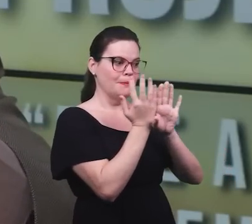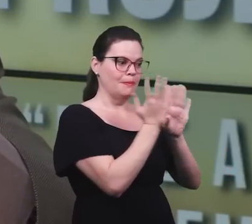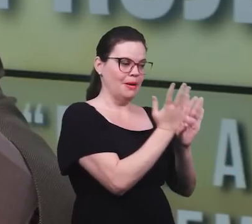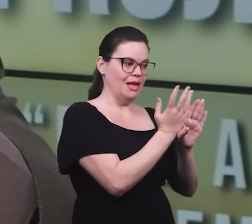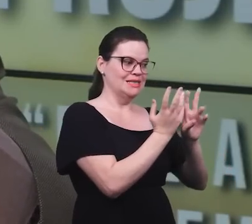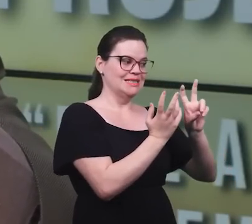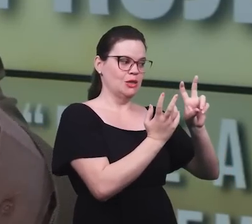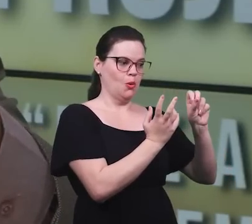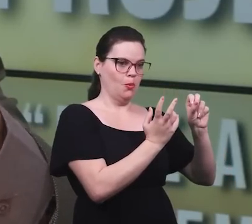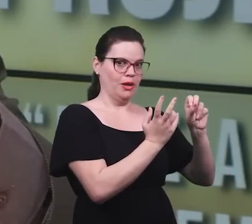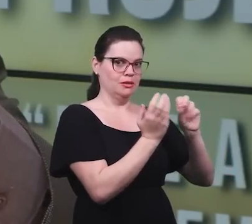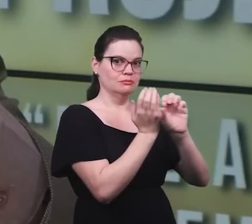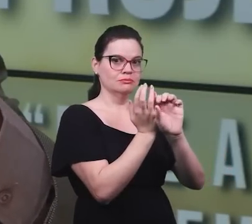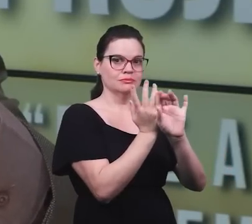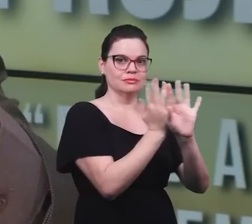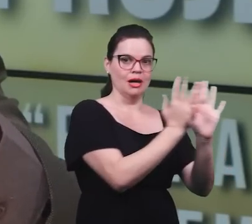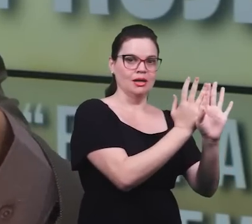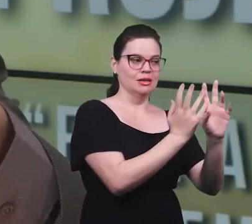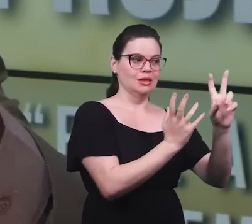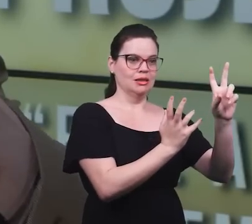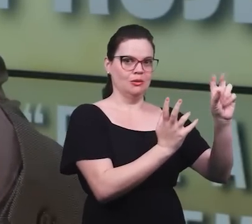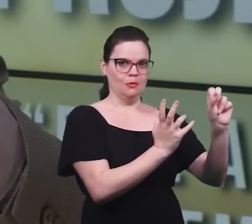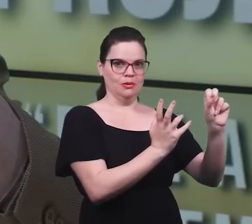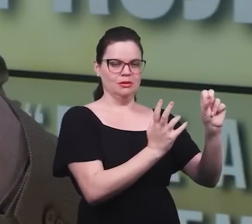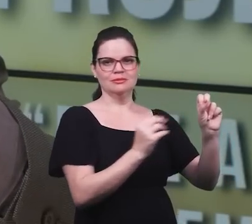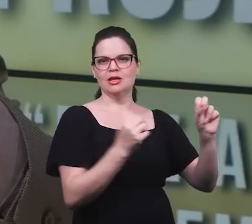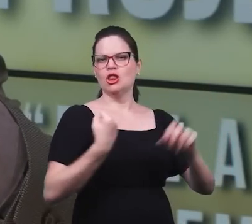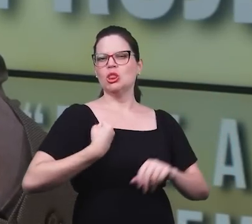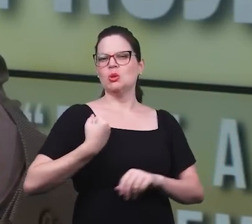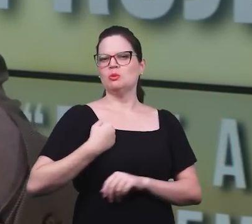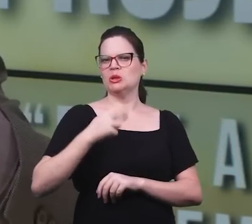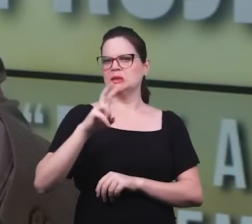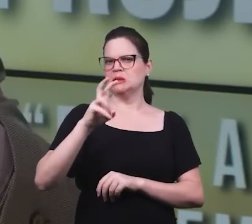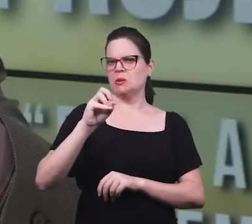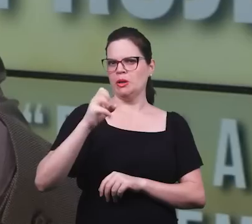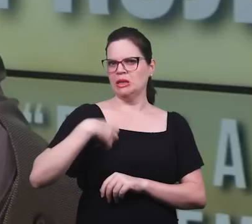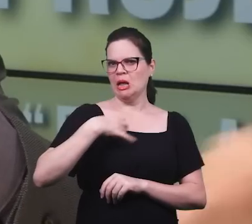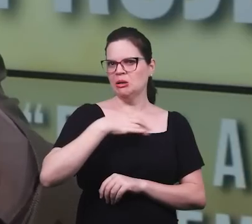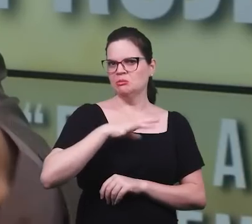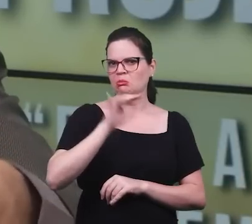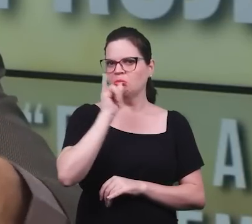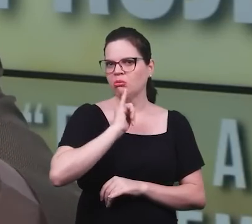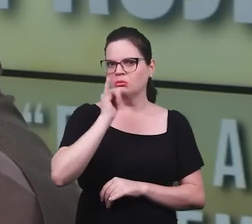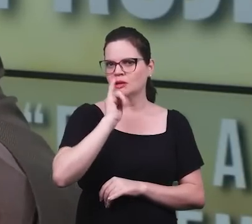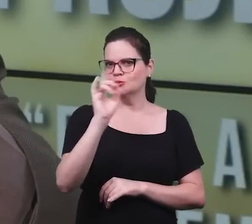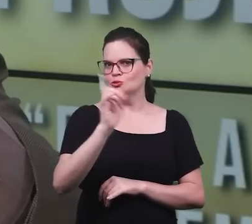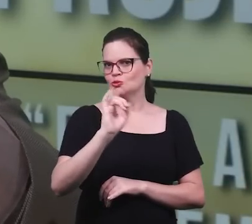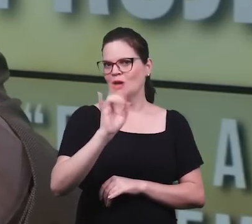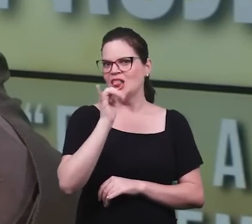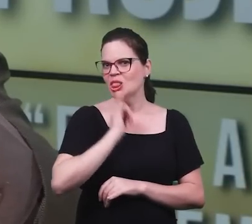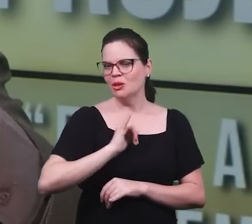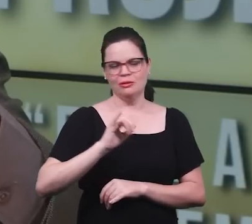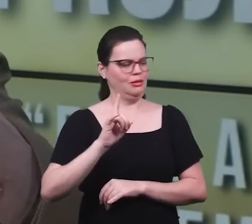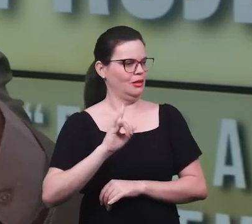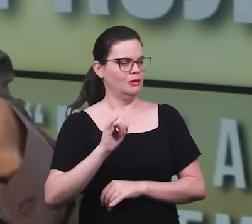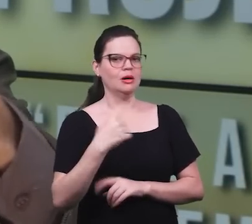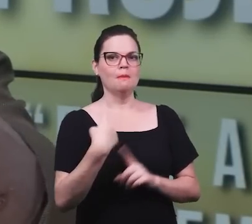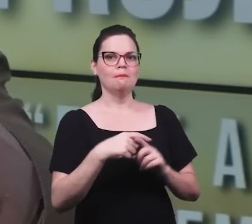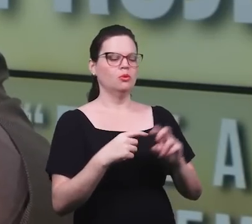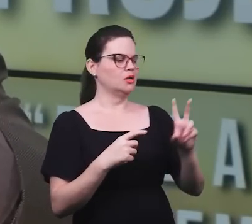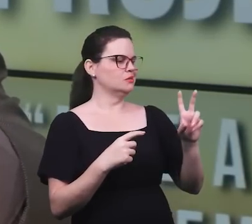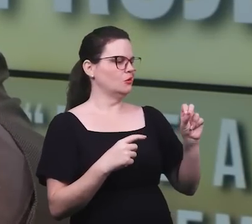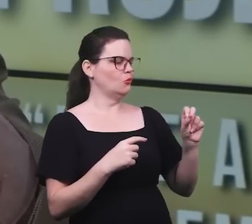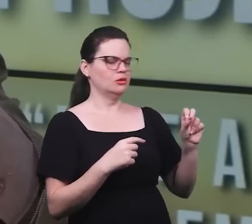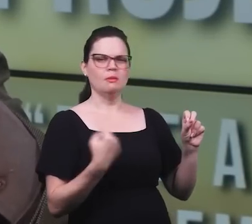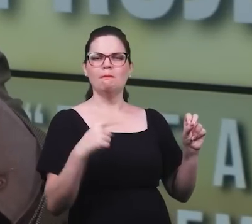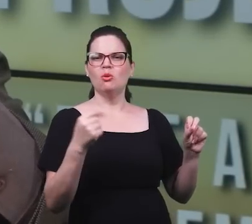50 em 50. E nada na palavra é por acaso. Ah, isso é interessante. Nada na palavra. Então, por que os 50? Por que não foi de 30, de